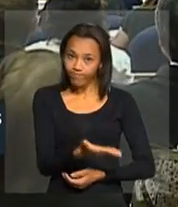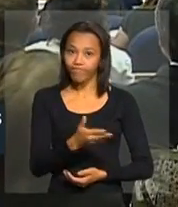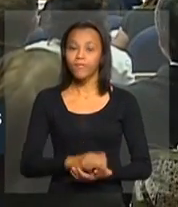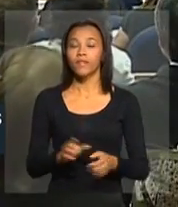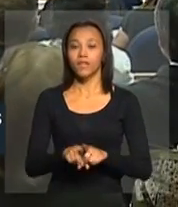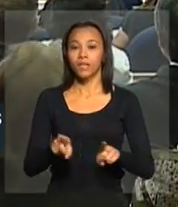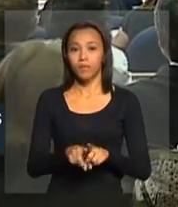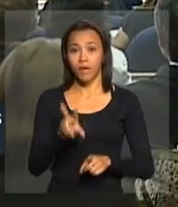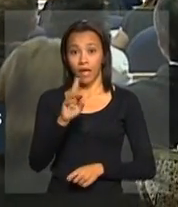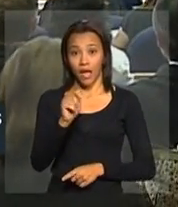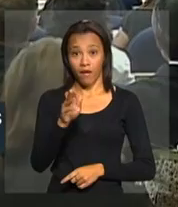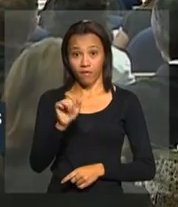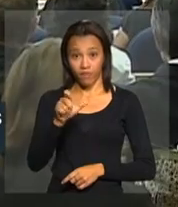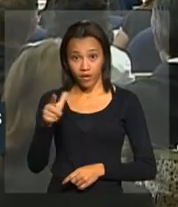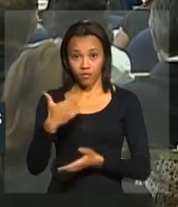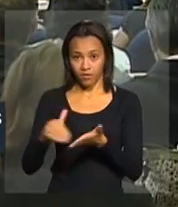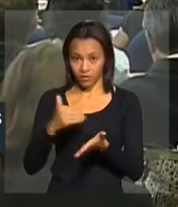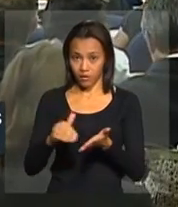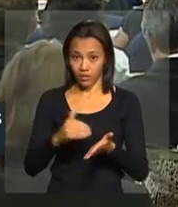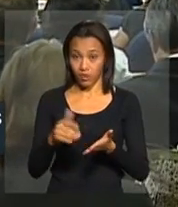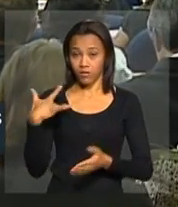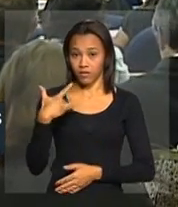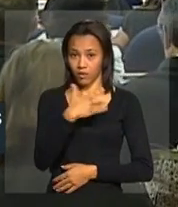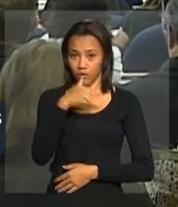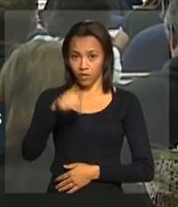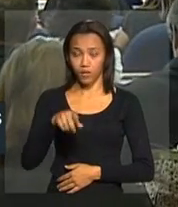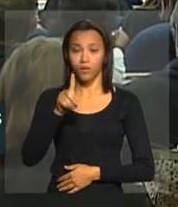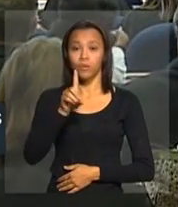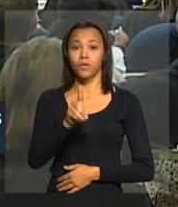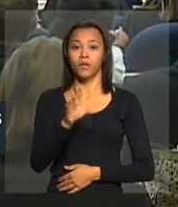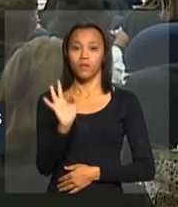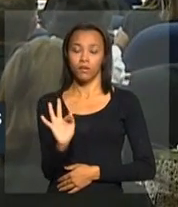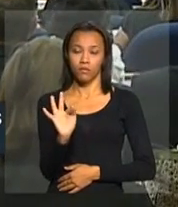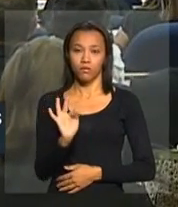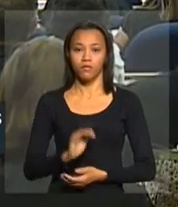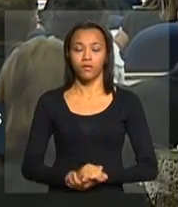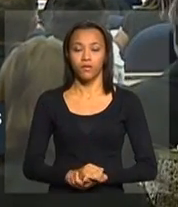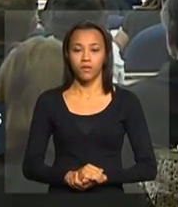Rafael Barbosa, secretário de Saúde do DF, nosso